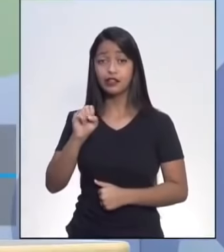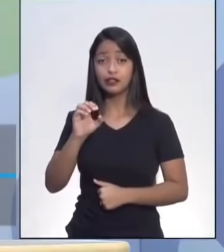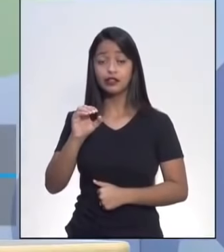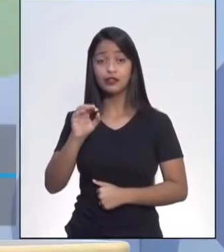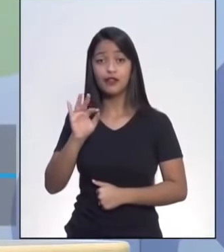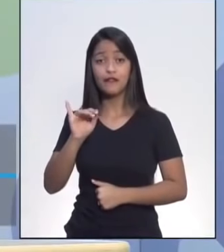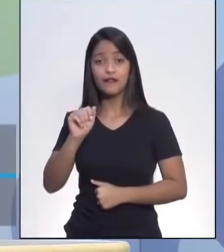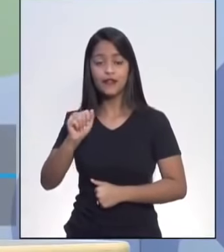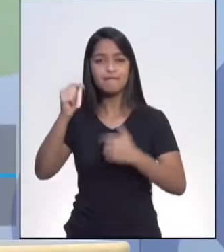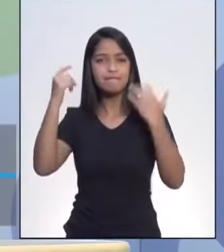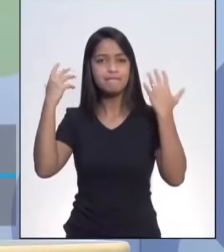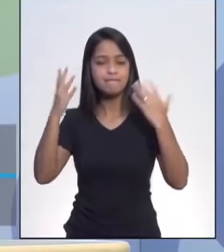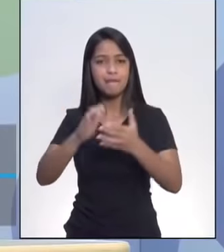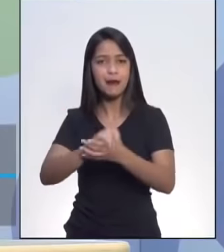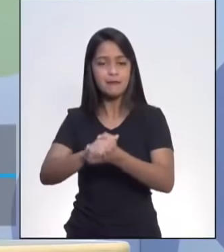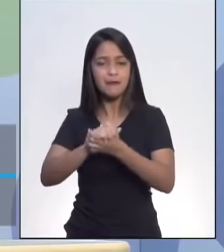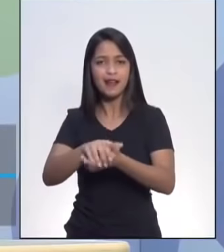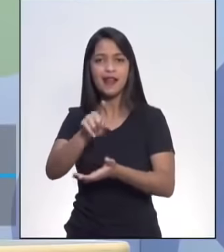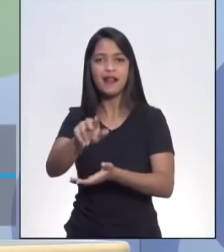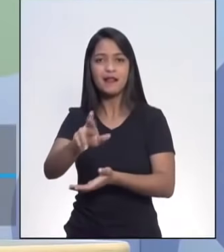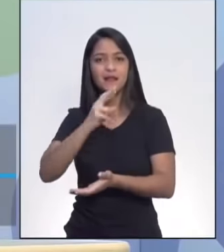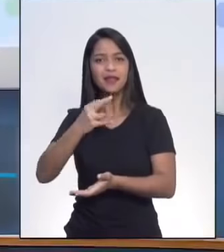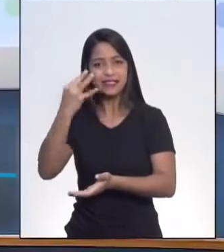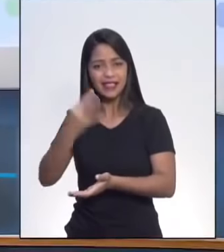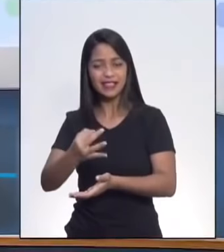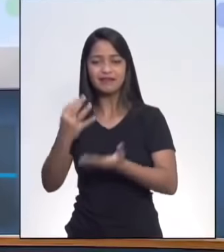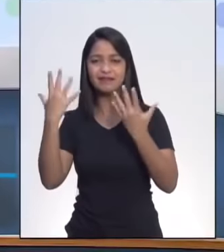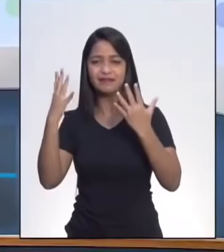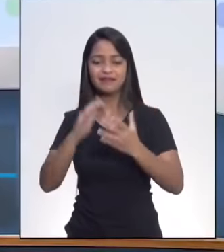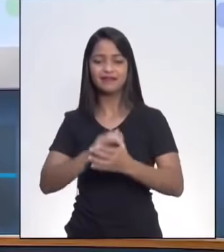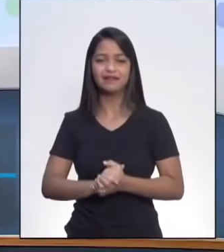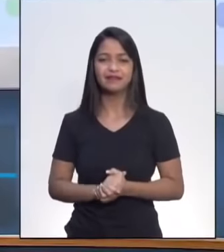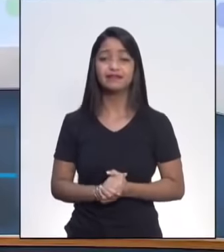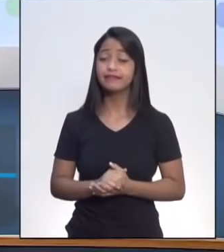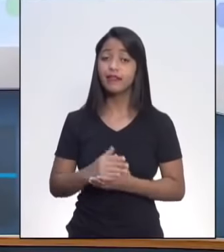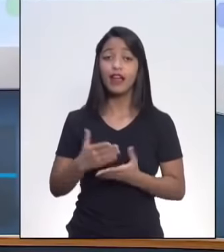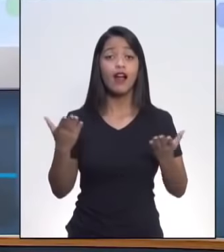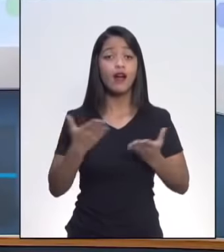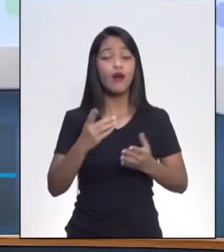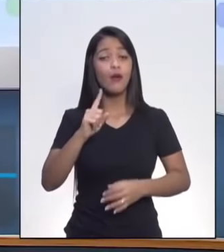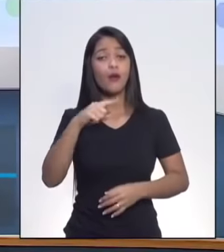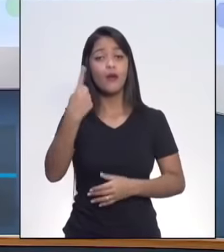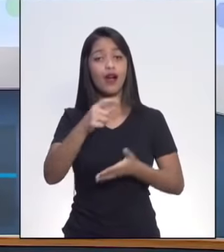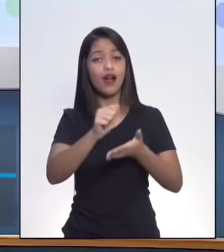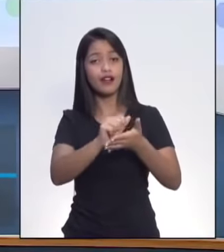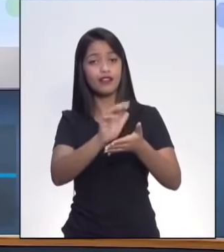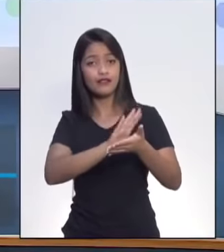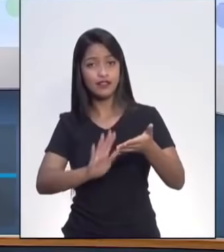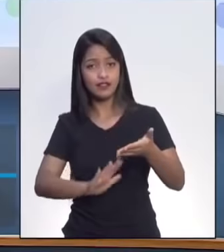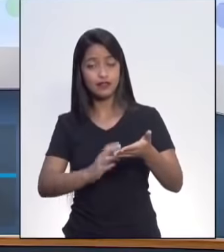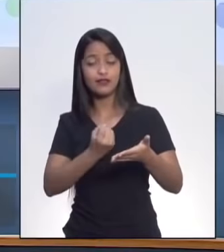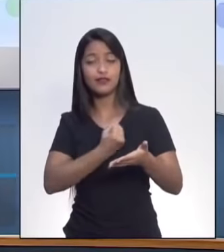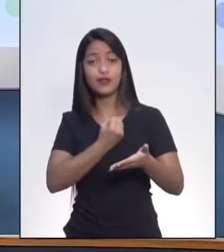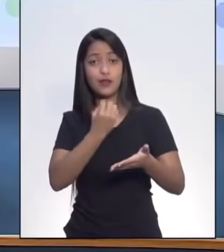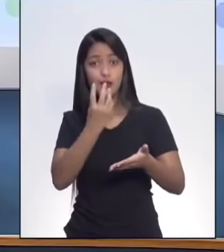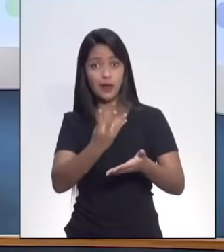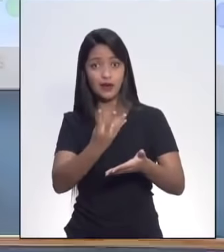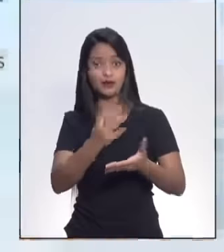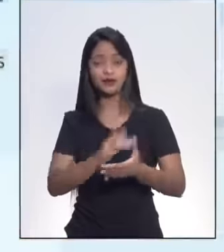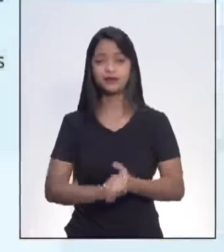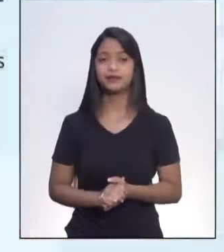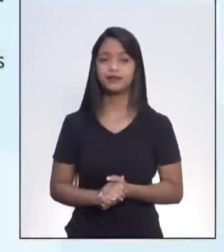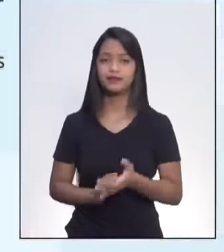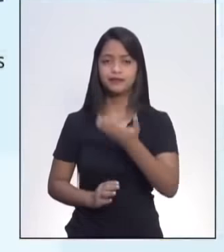porque eu acabei de ver aqui que você também acertou, viu? Próxima atividade, Alessandra? Vamos nessa. Vamos lá, atividade 4. Com todos esses